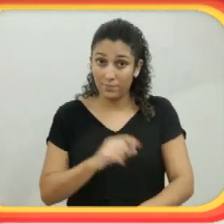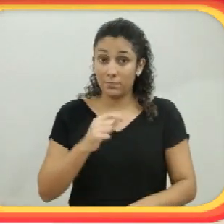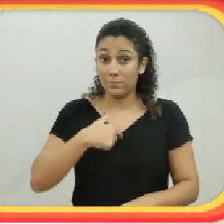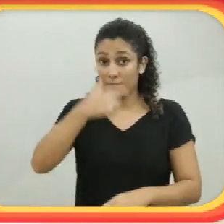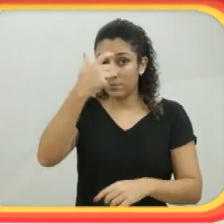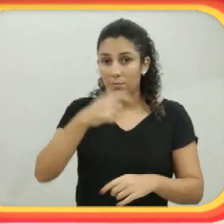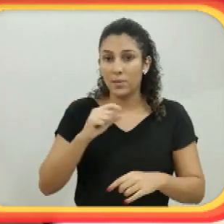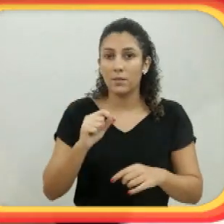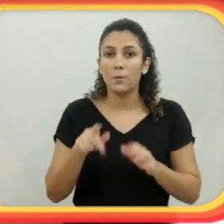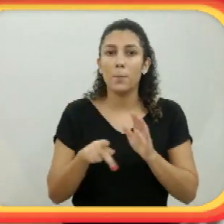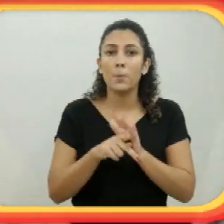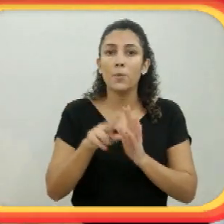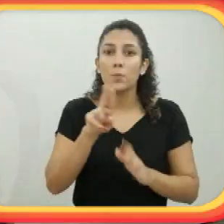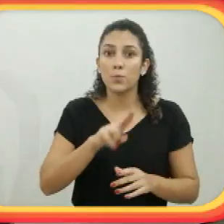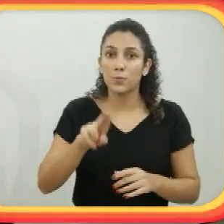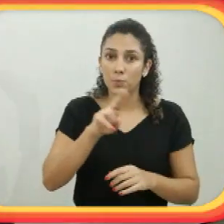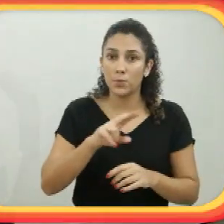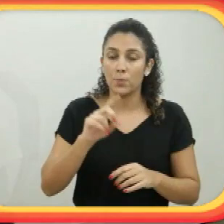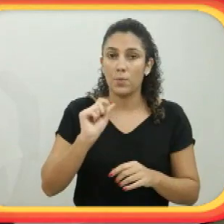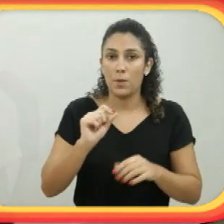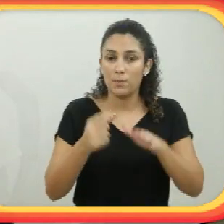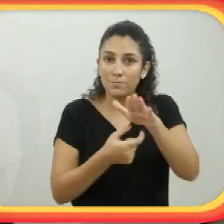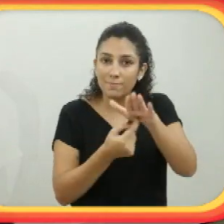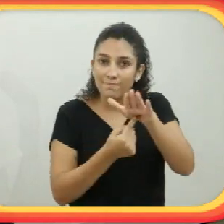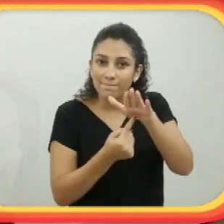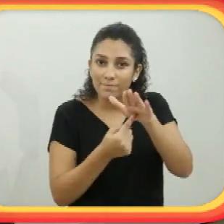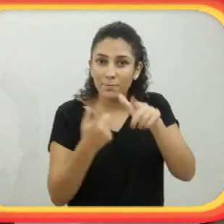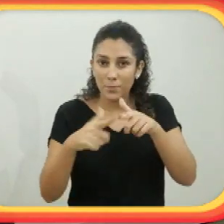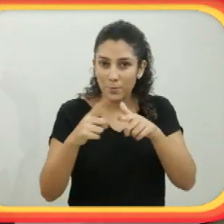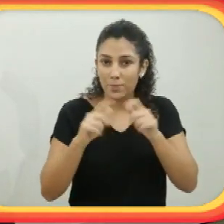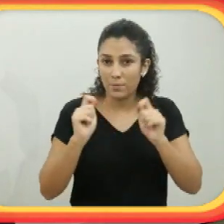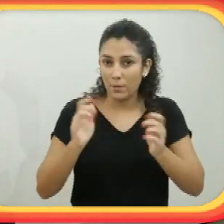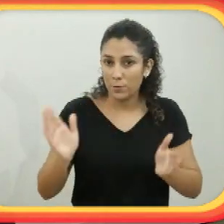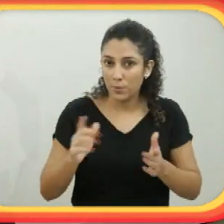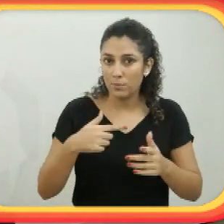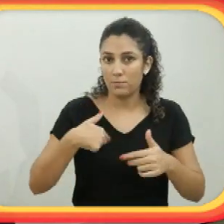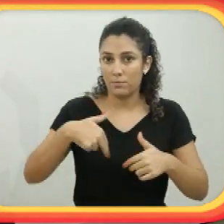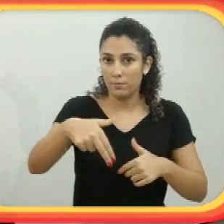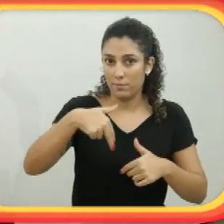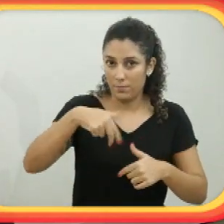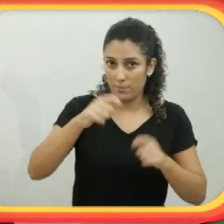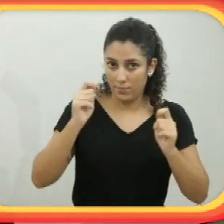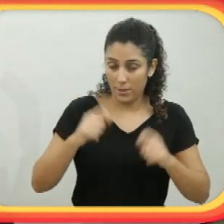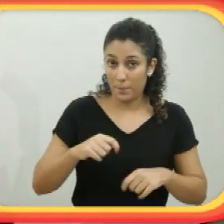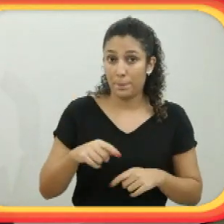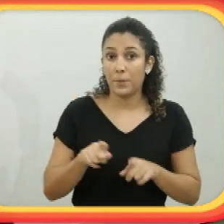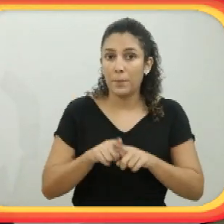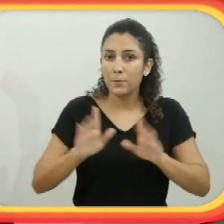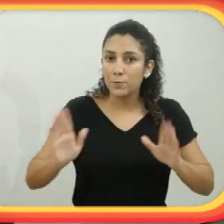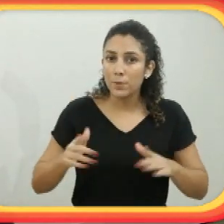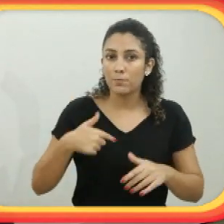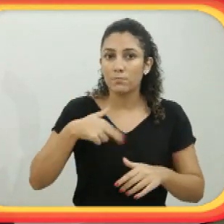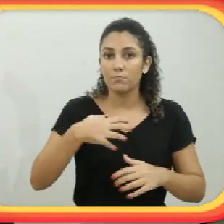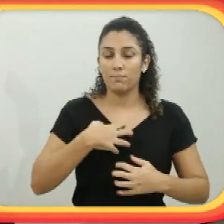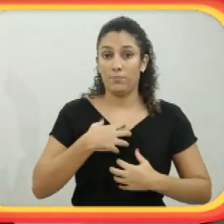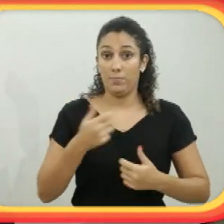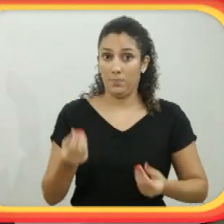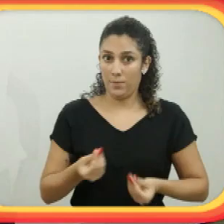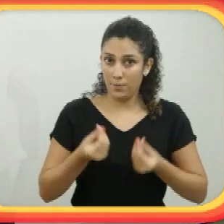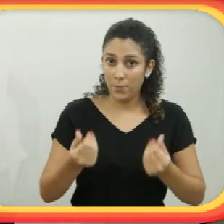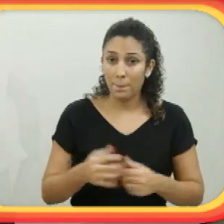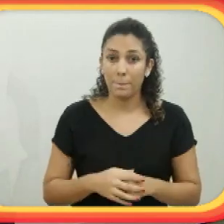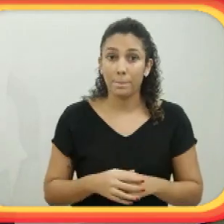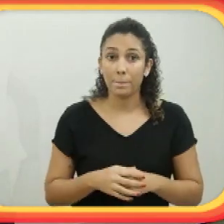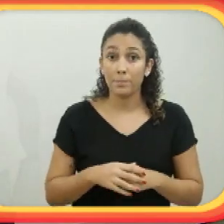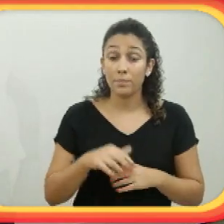perna. Quando o paciente caminha, essa parte do calcânio bate no solo, deflete, impulsiona ele, e ele passa pelo antepé,